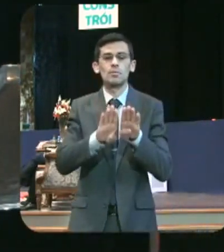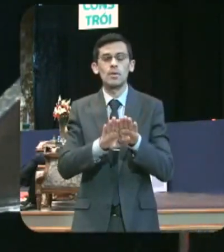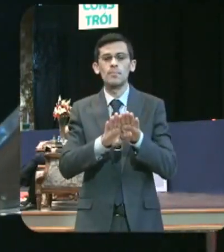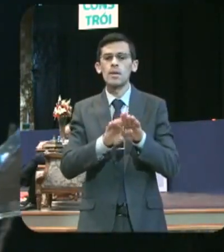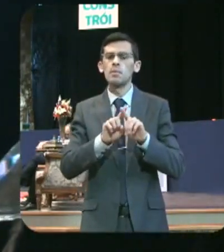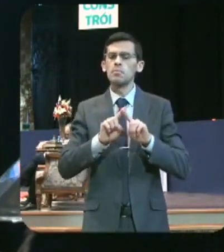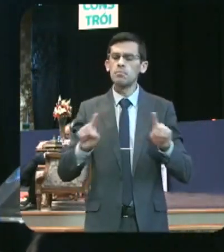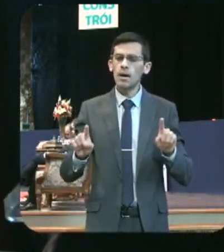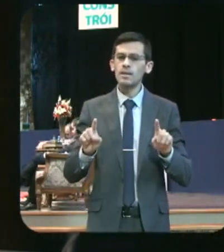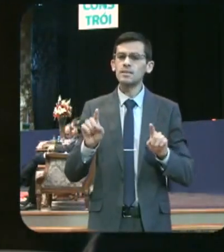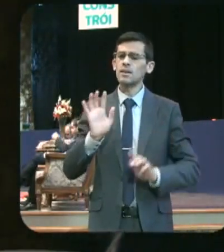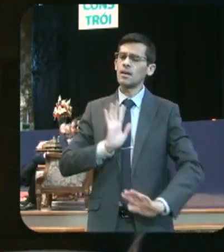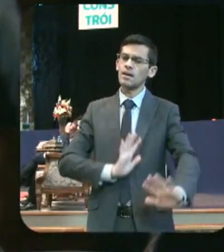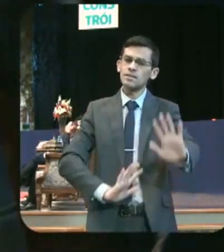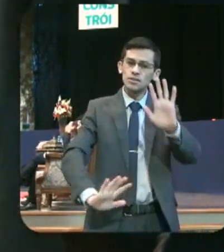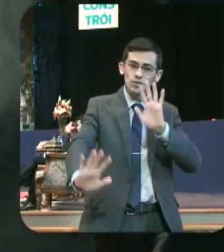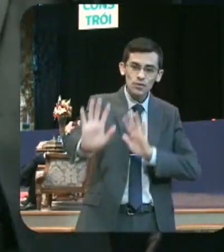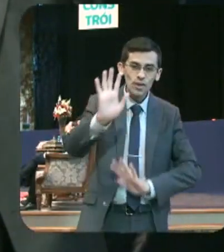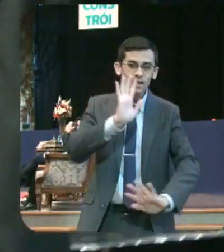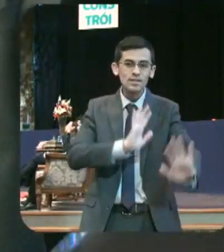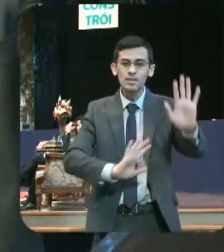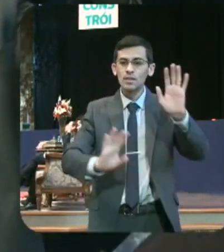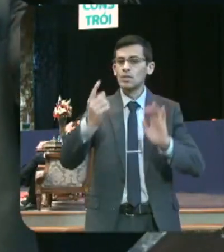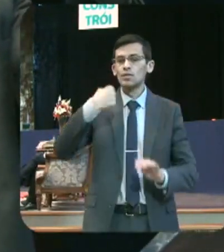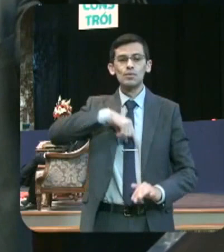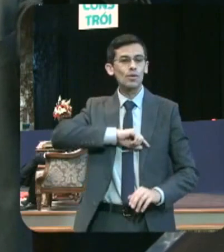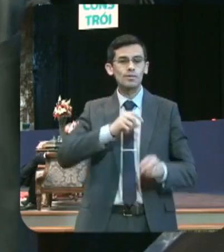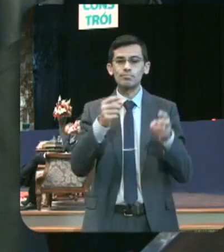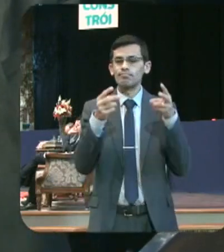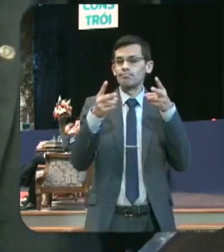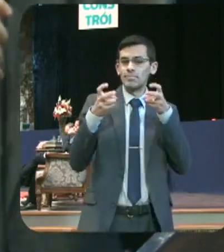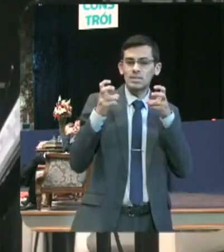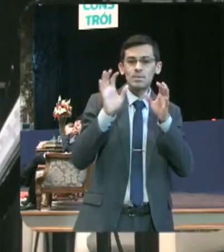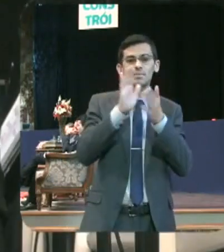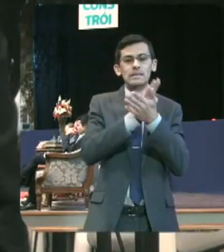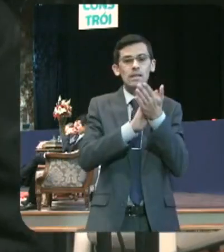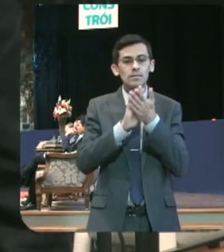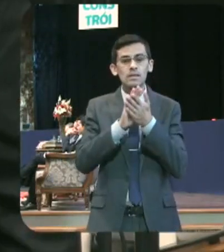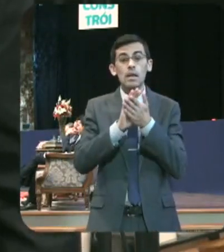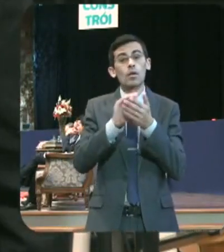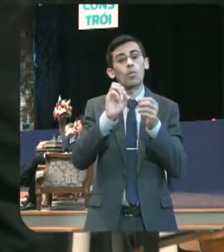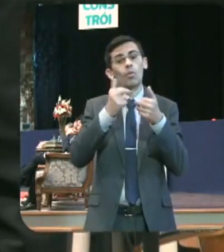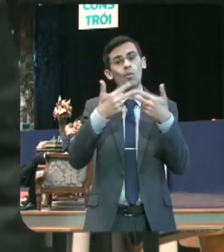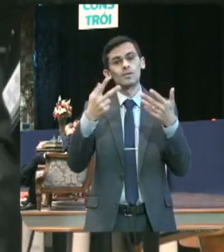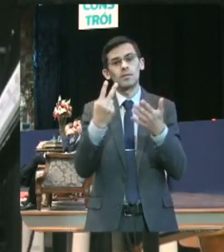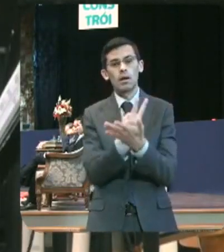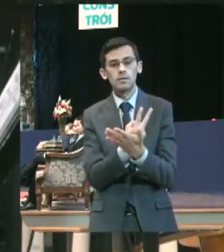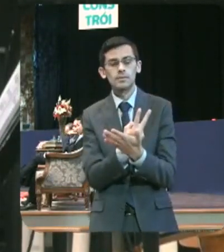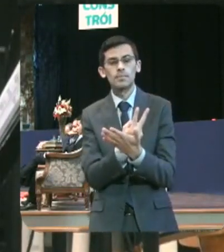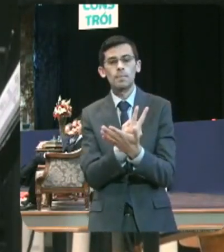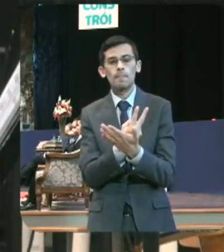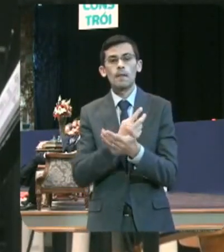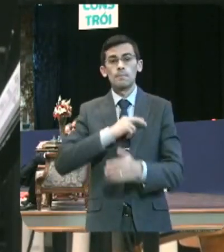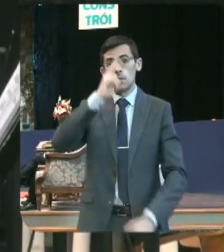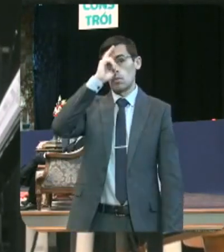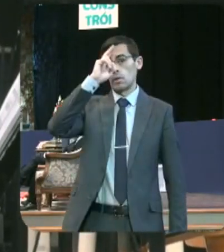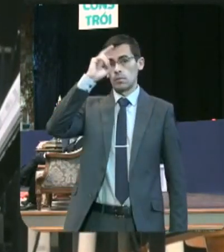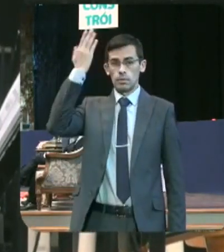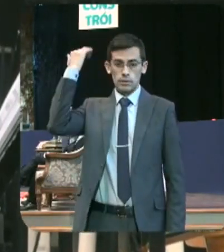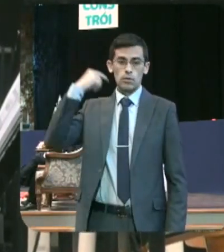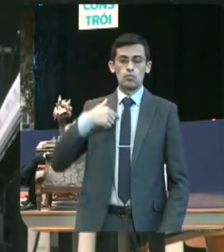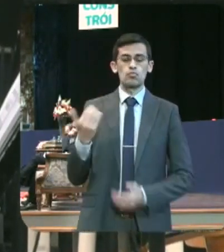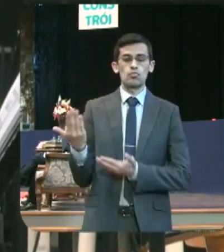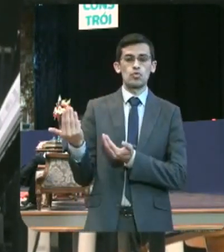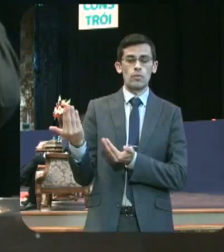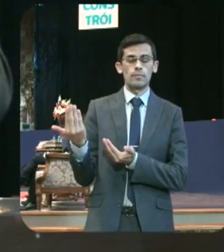que é pior? É que às vezes a gente nem percebe que isso é transgressão. Eu me lembro que quando eu era